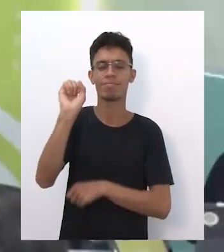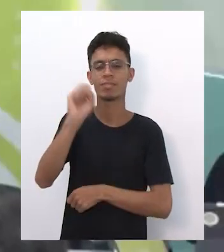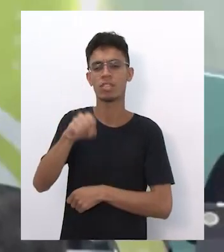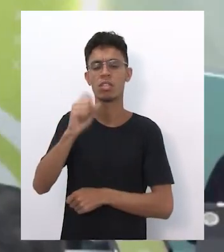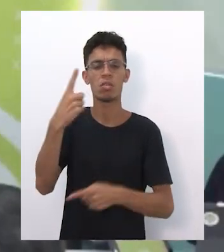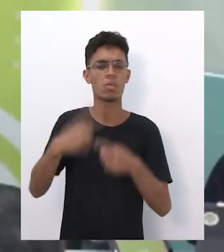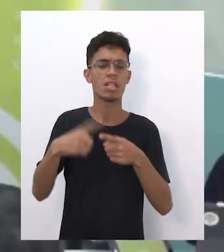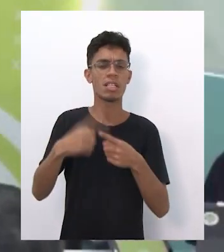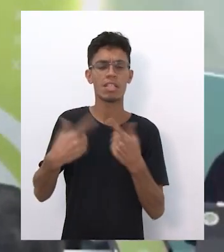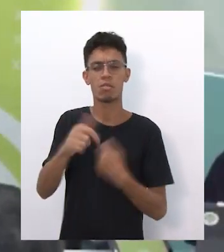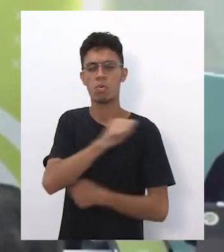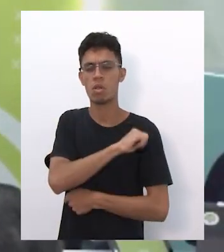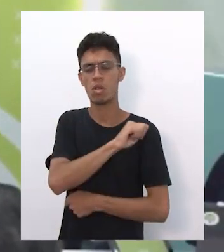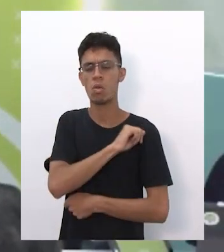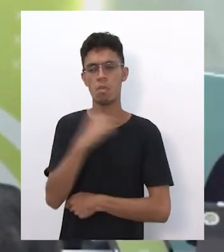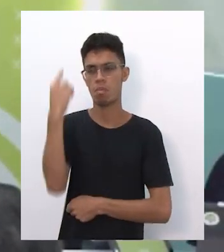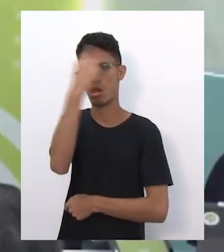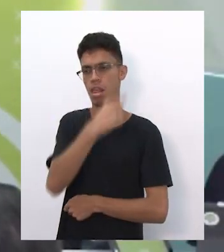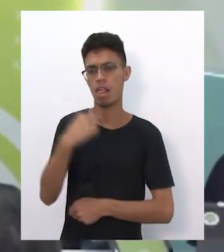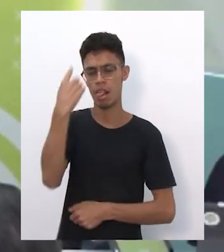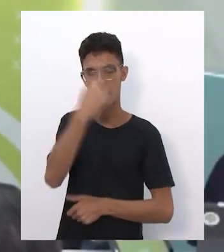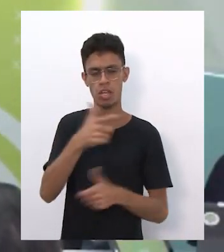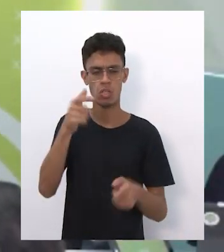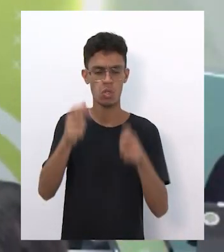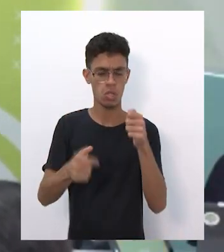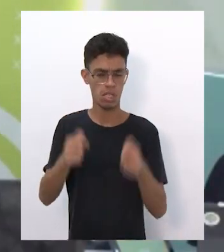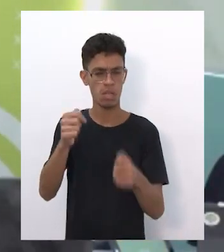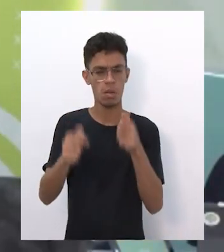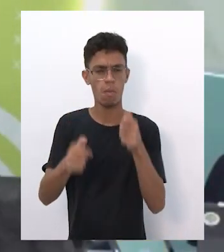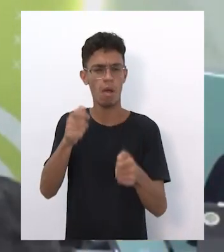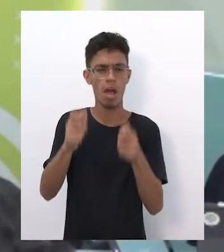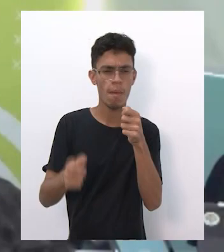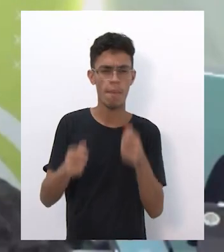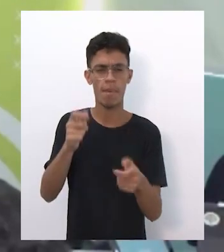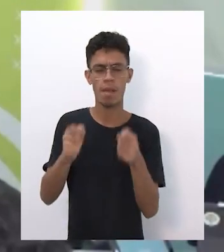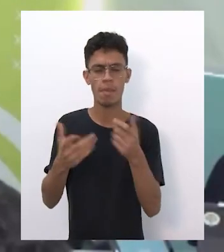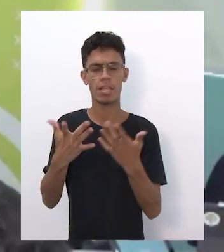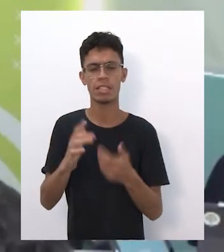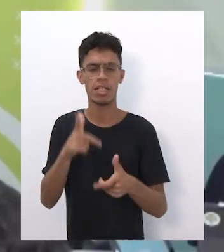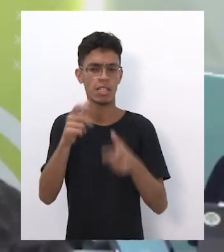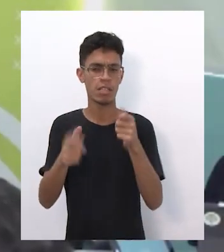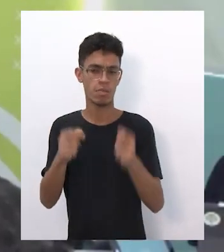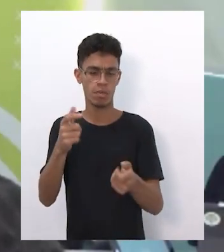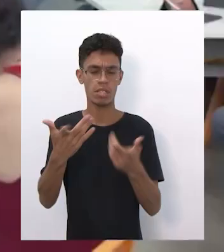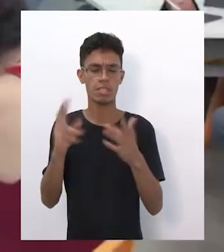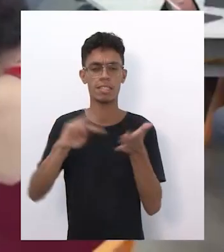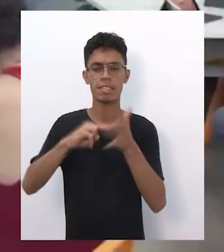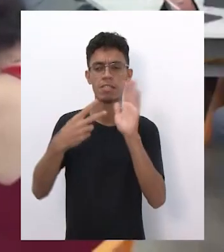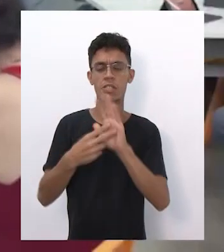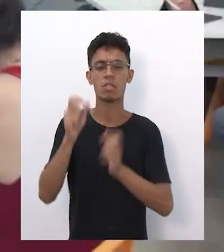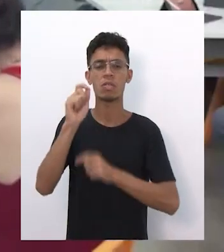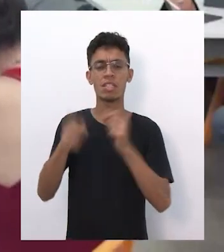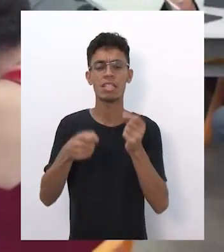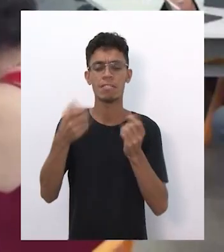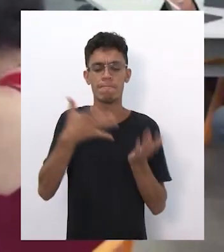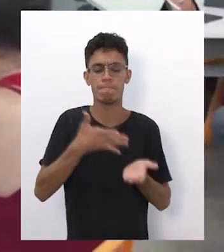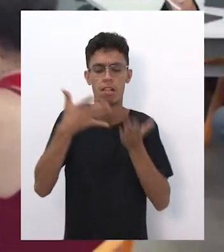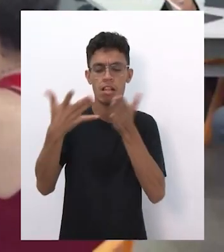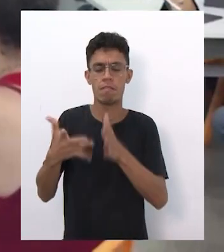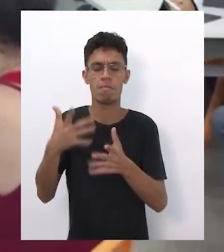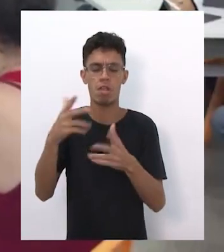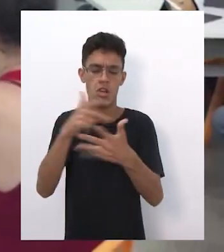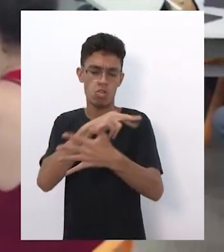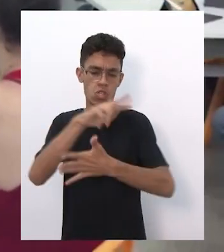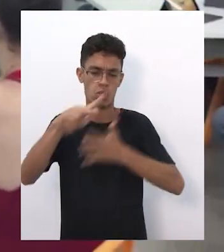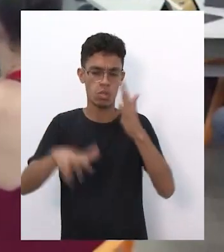mais. Por que será que eles passam tanto tempo na frente na tela do jogo? A gamificação não é nada mais, nada menos do que eu trazer esses elementos dos